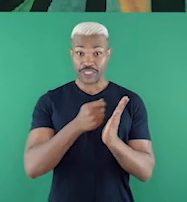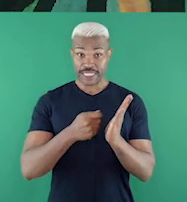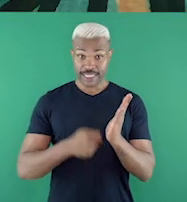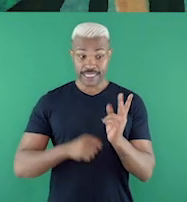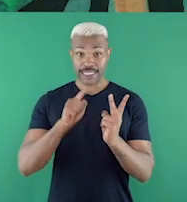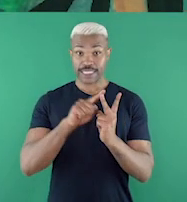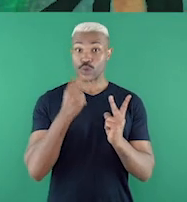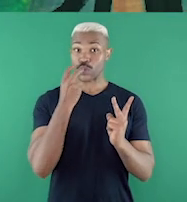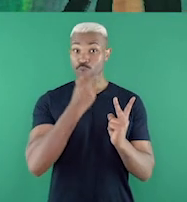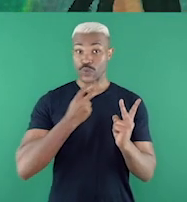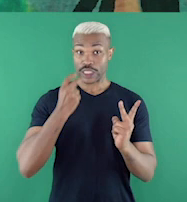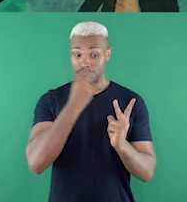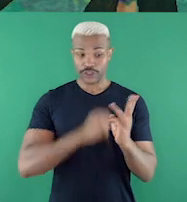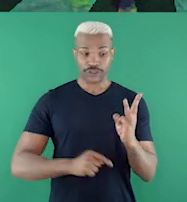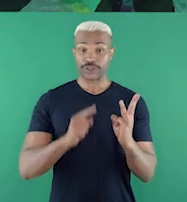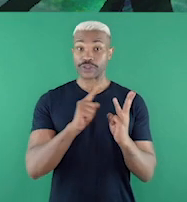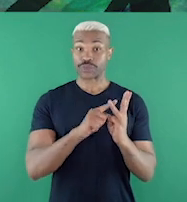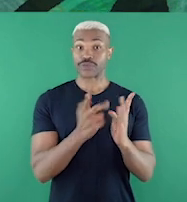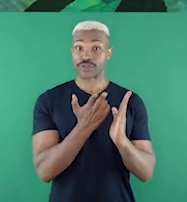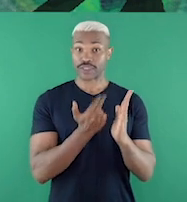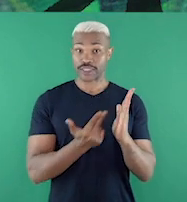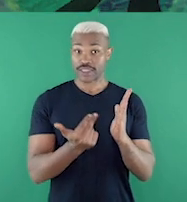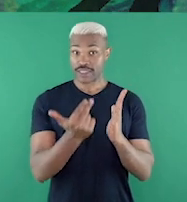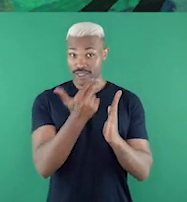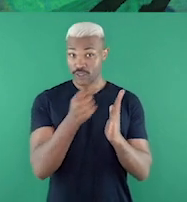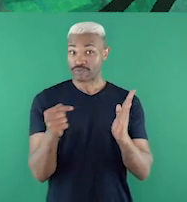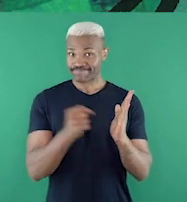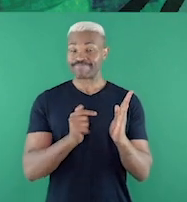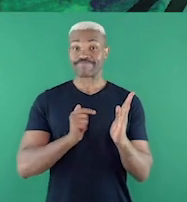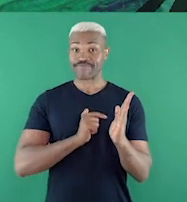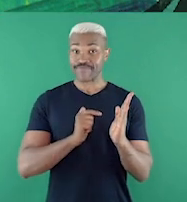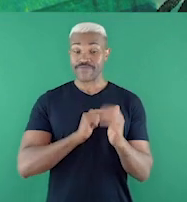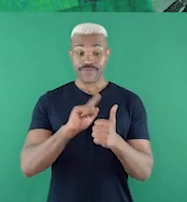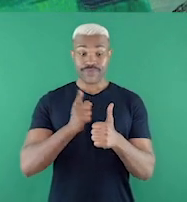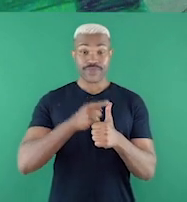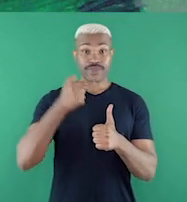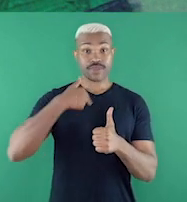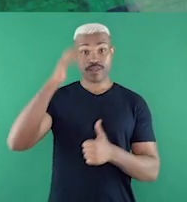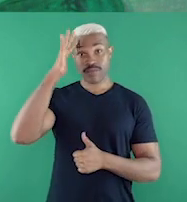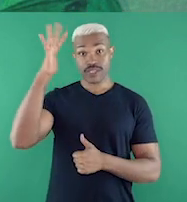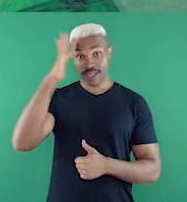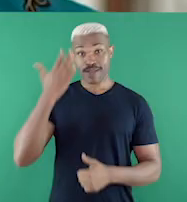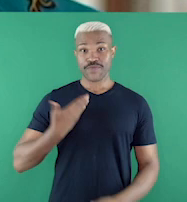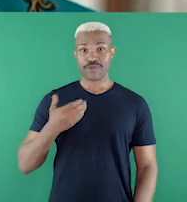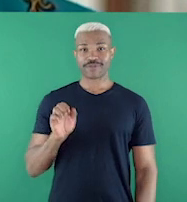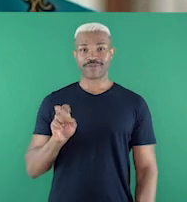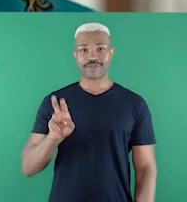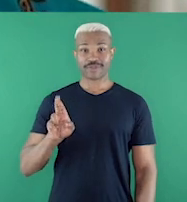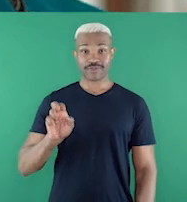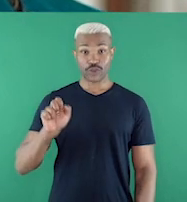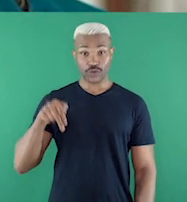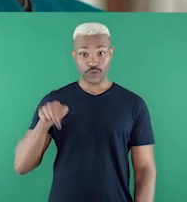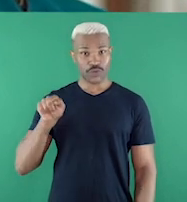a oralidade e os desenhos, as ilustrações. Ela foi primeiro imaginada pelo meu amigo Everson